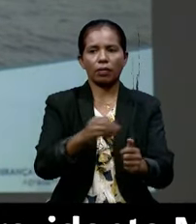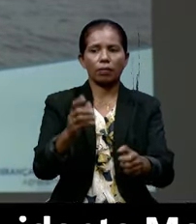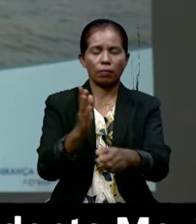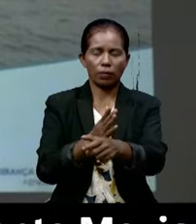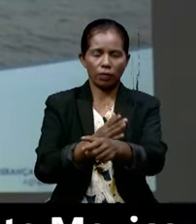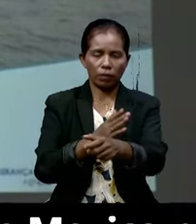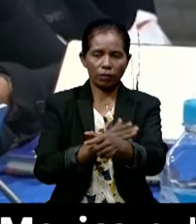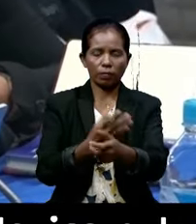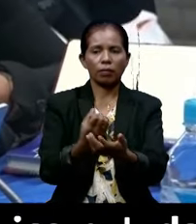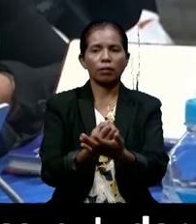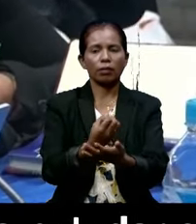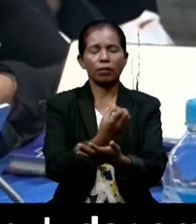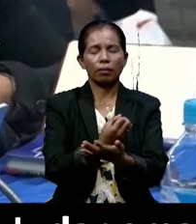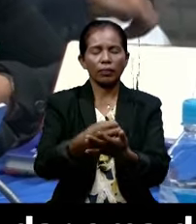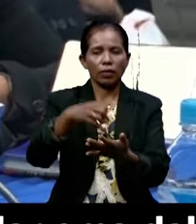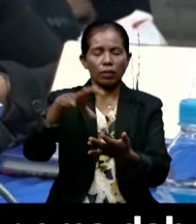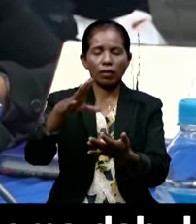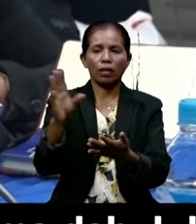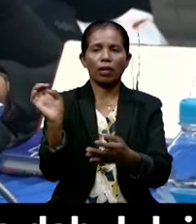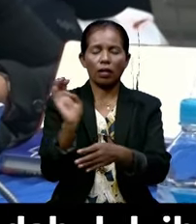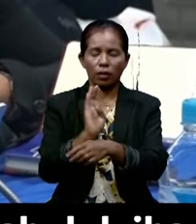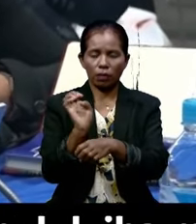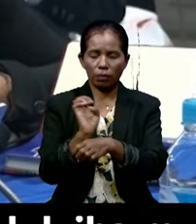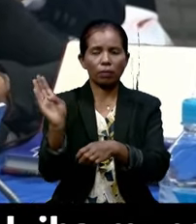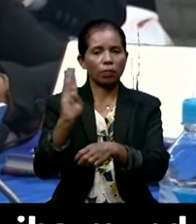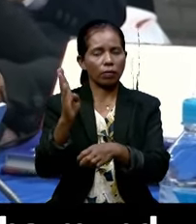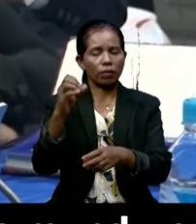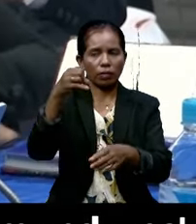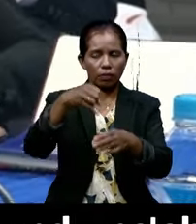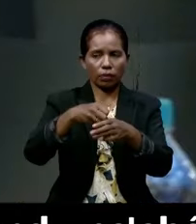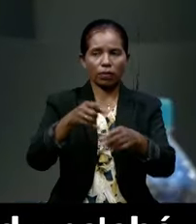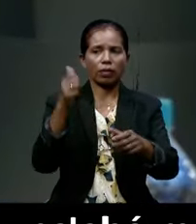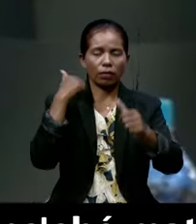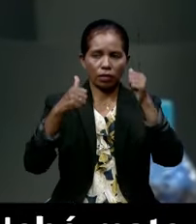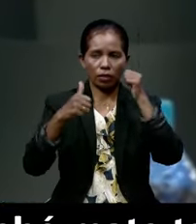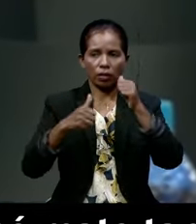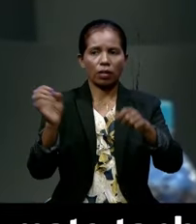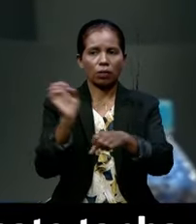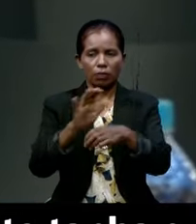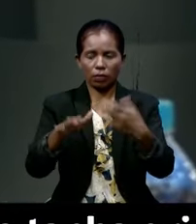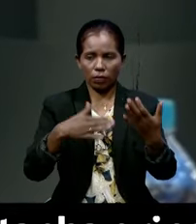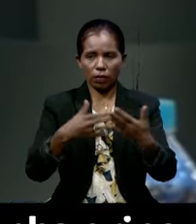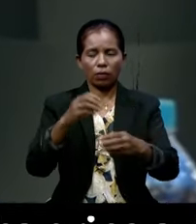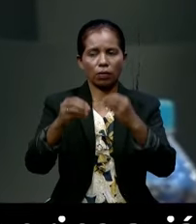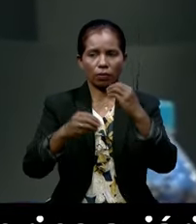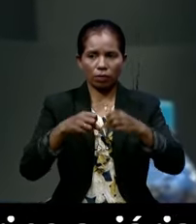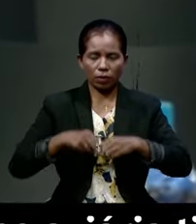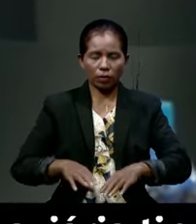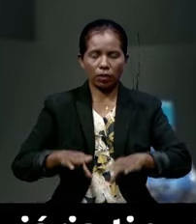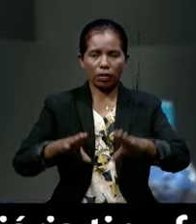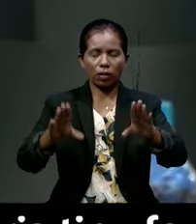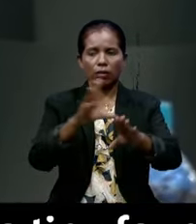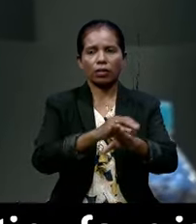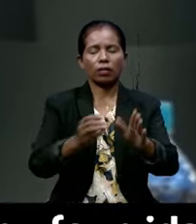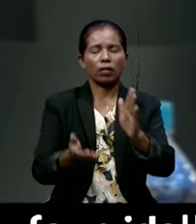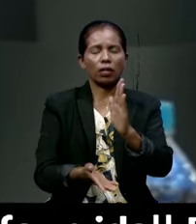promover crescimento da economia azul nacional NIEN, não reconhece que ataque envolve setor atividade econômico OIOIN, com a batase no oceano, por